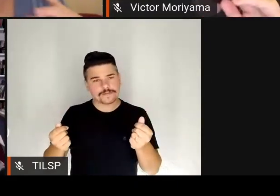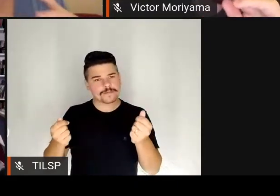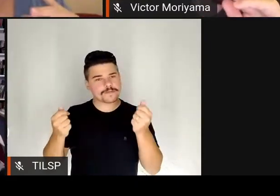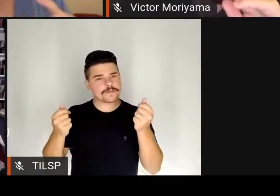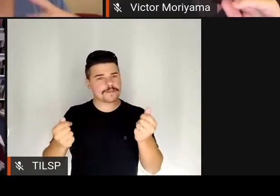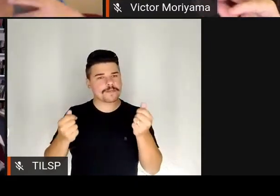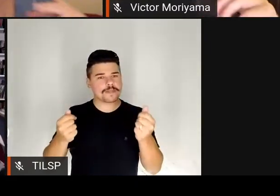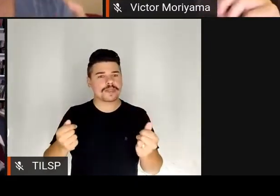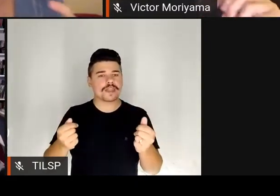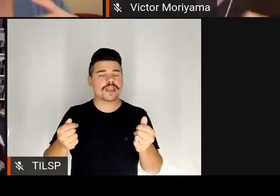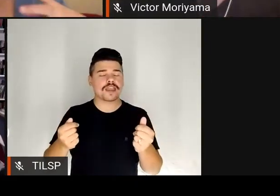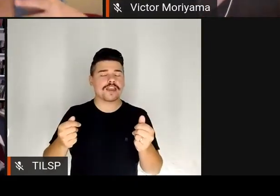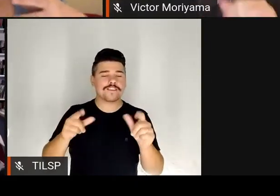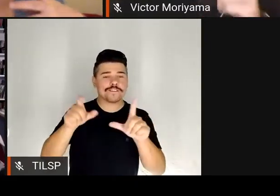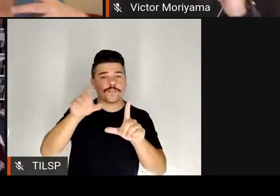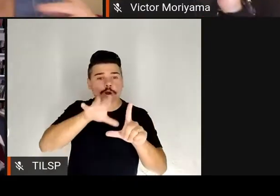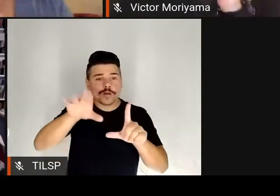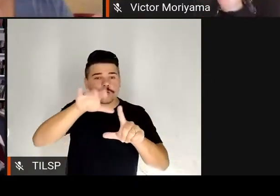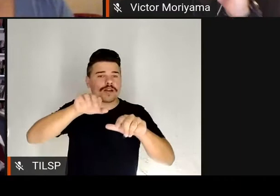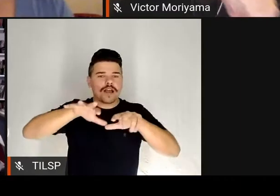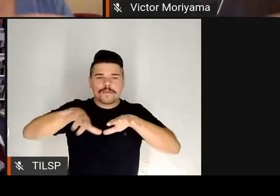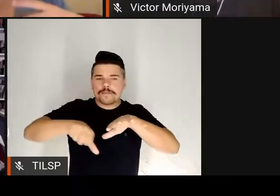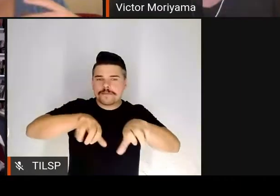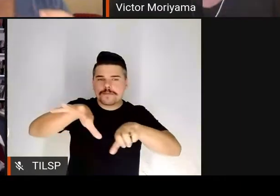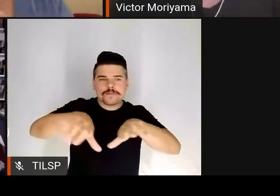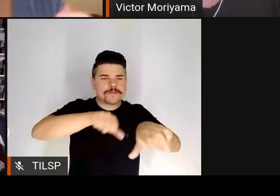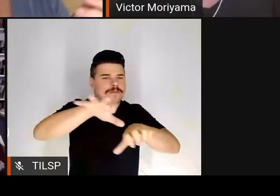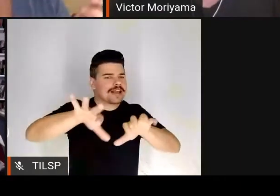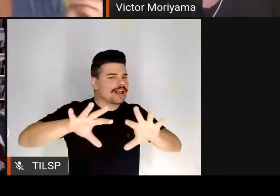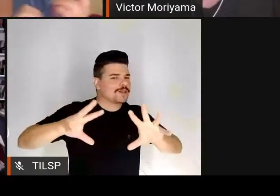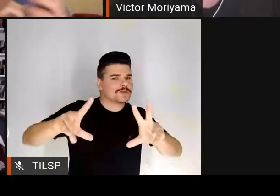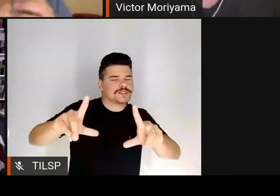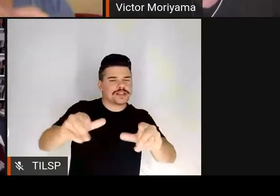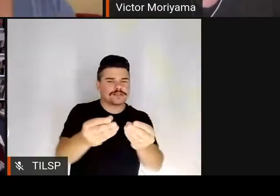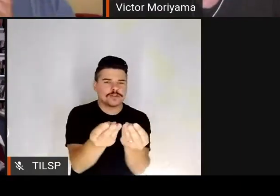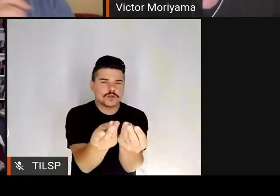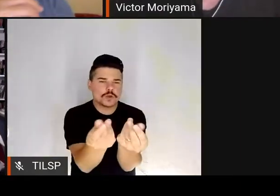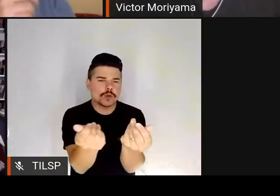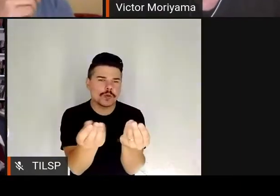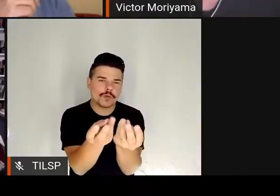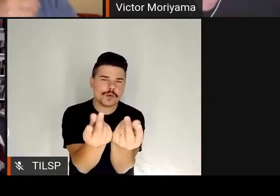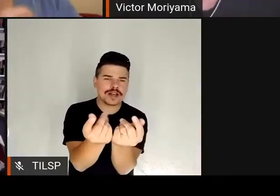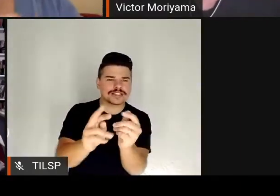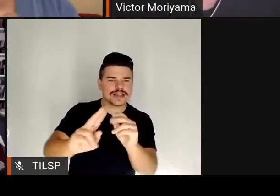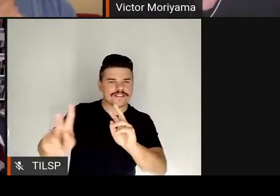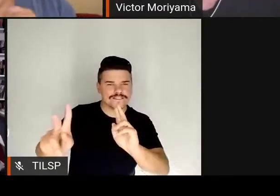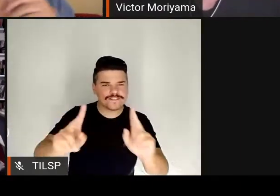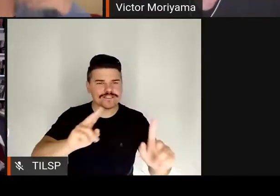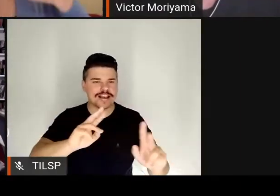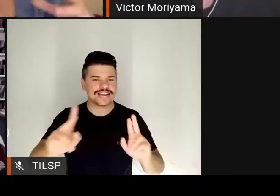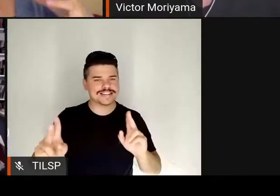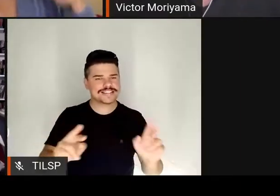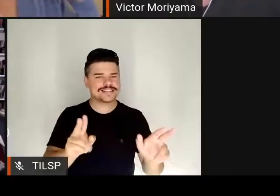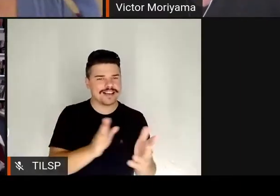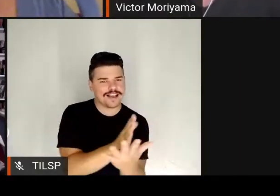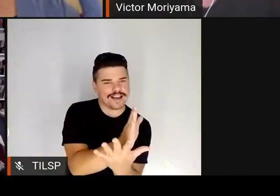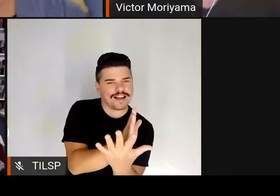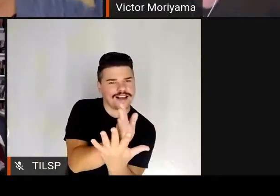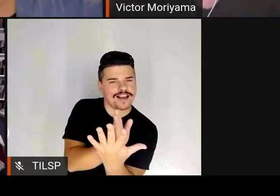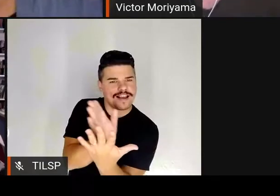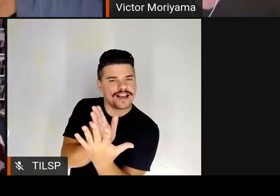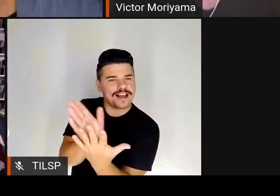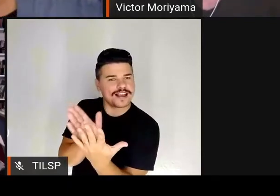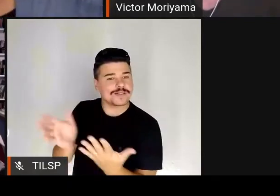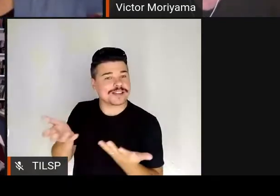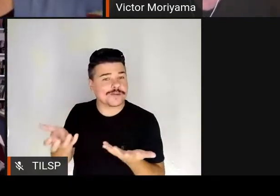abrangida totalmente, porque ela tem nuances e ela é bastante variada. Então, eu queria propor para vocês